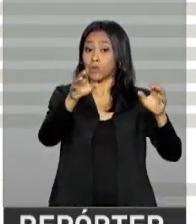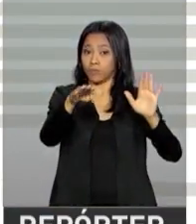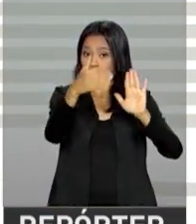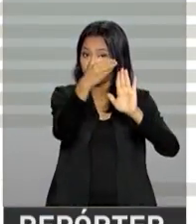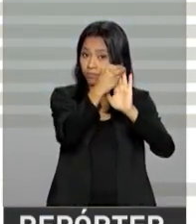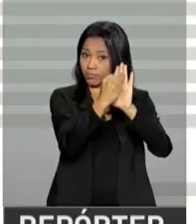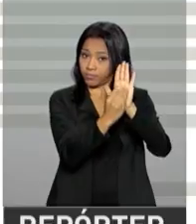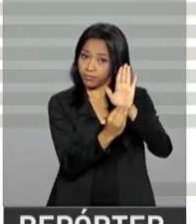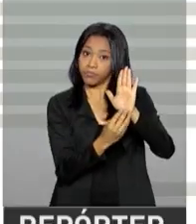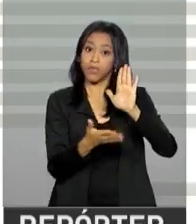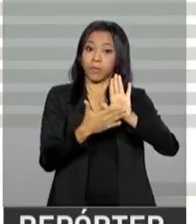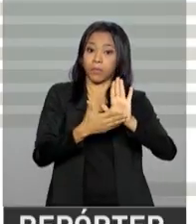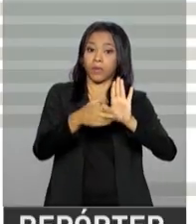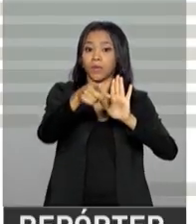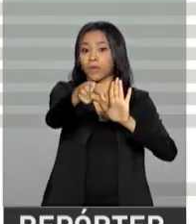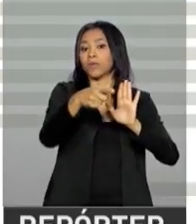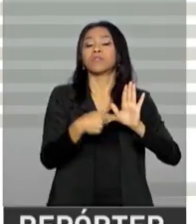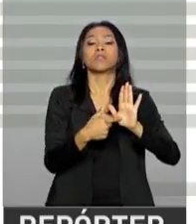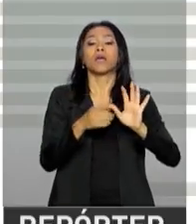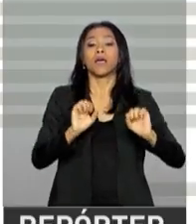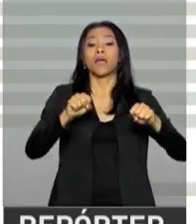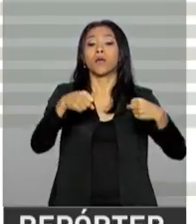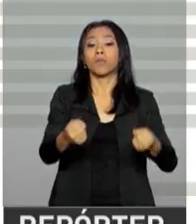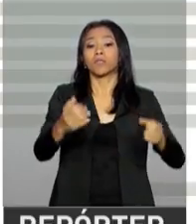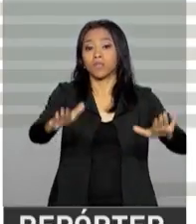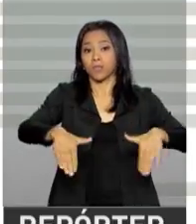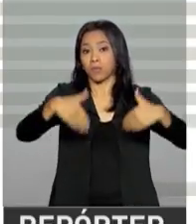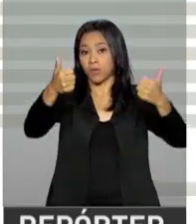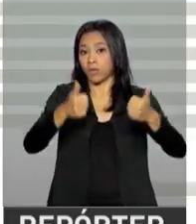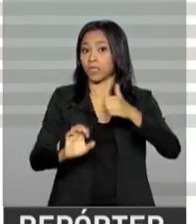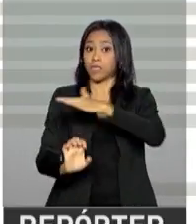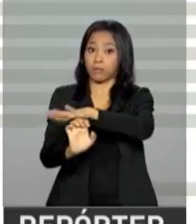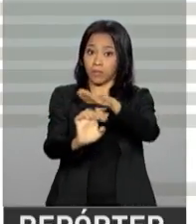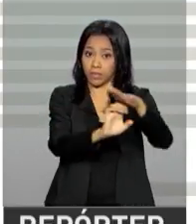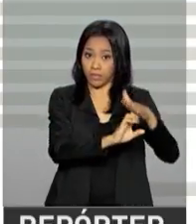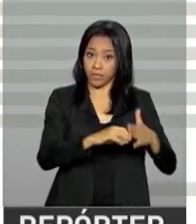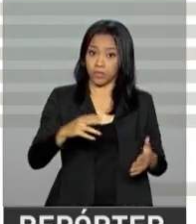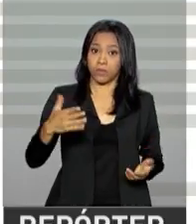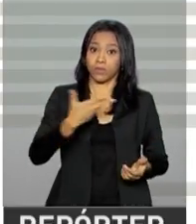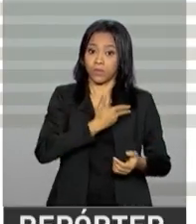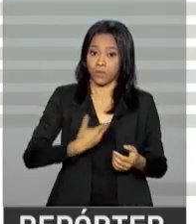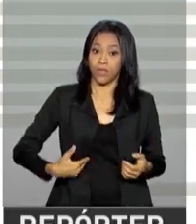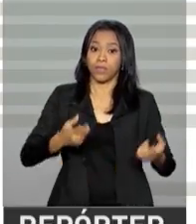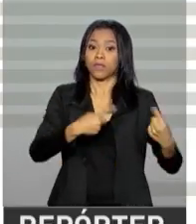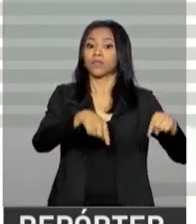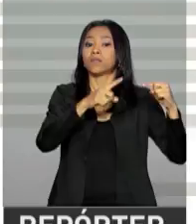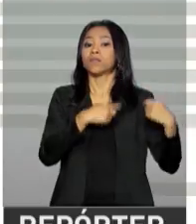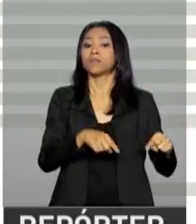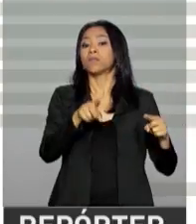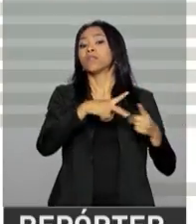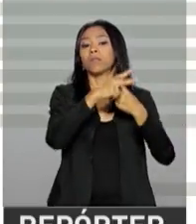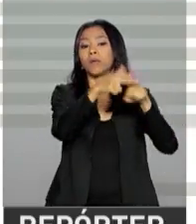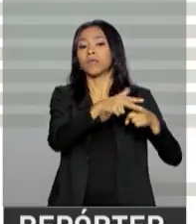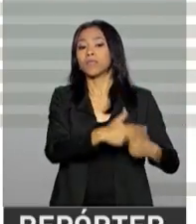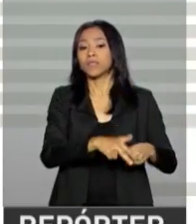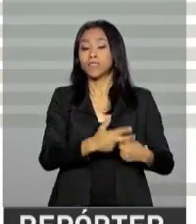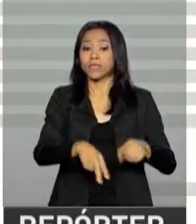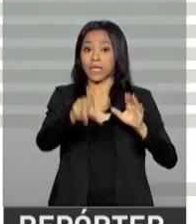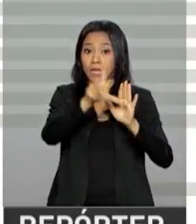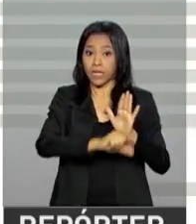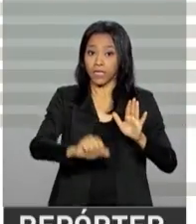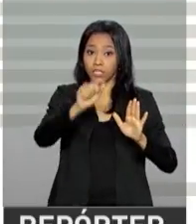empresas o programa de recuperação e melhoria das empresas estatais a atualização da lei geral de telecomunicações